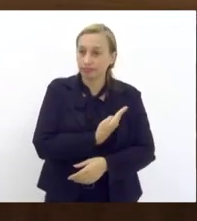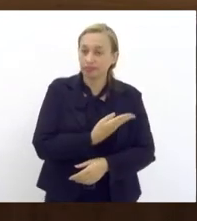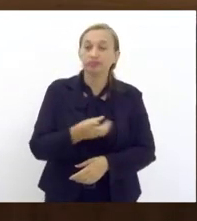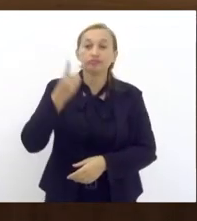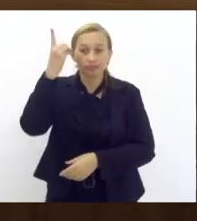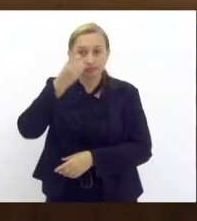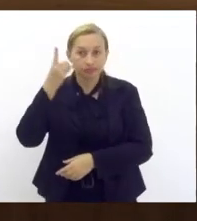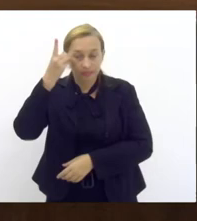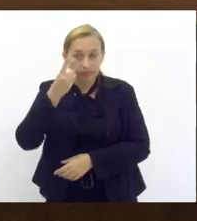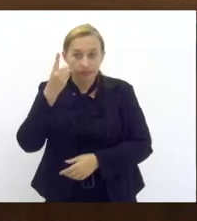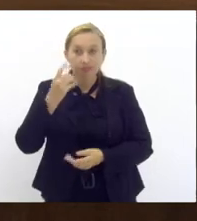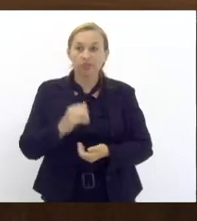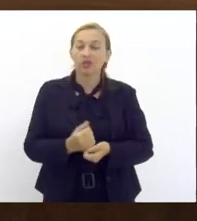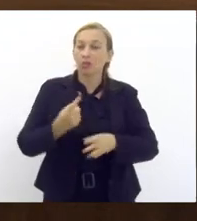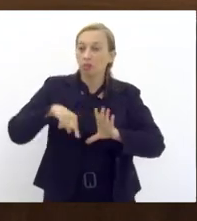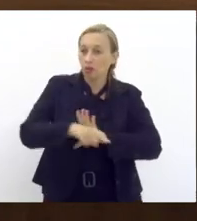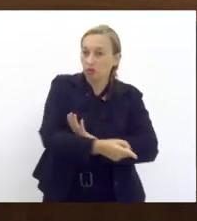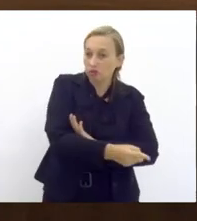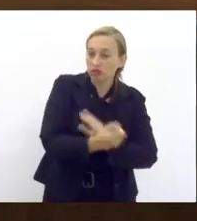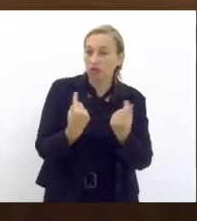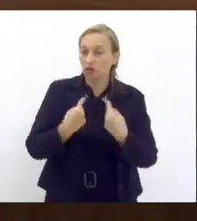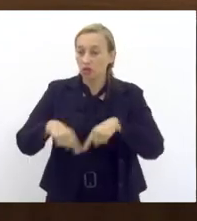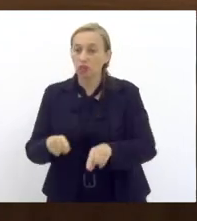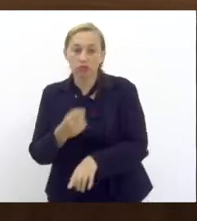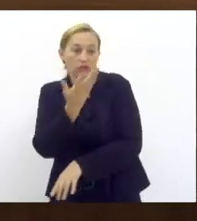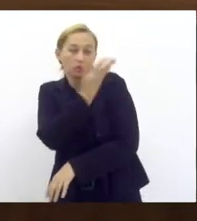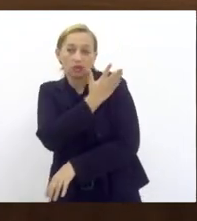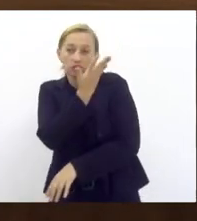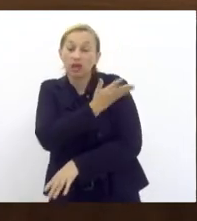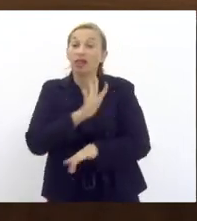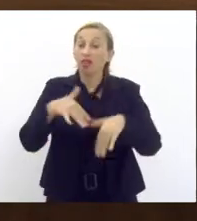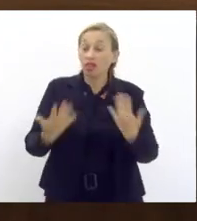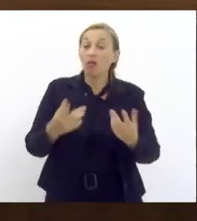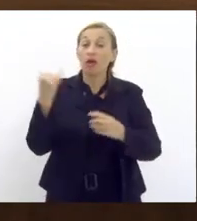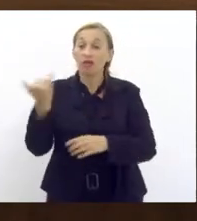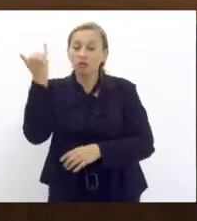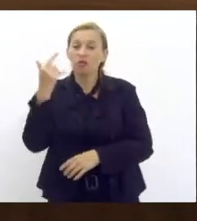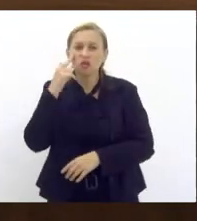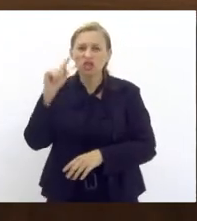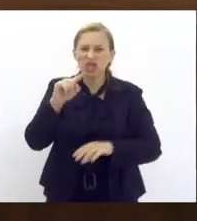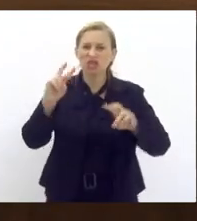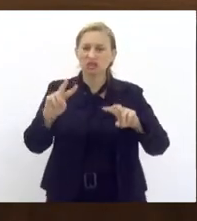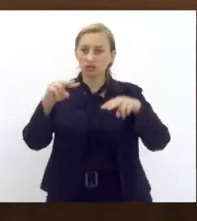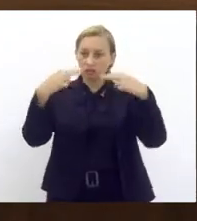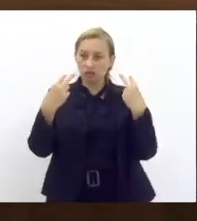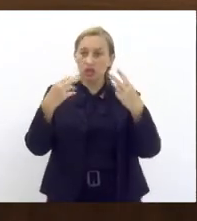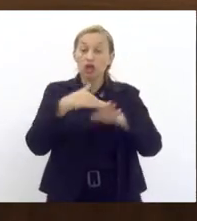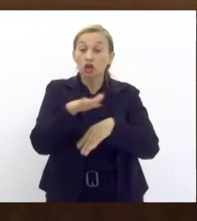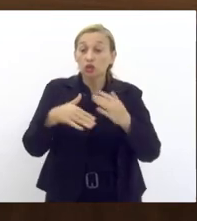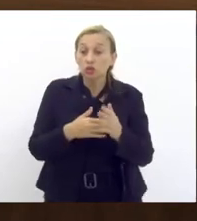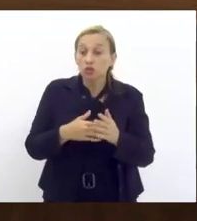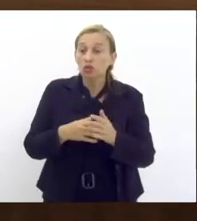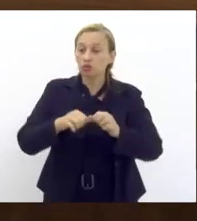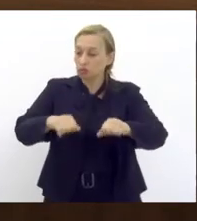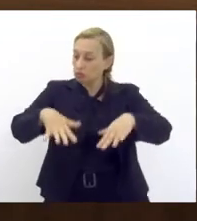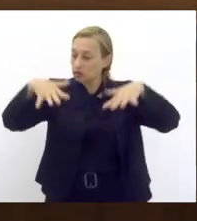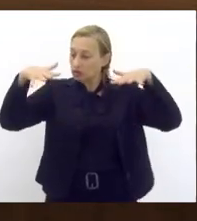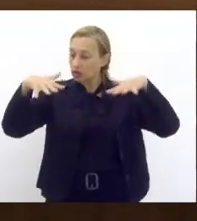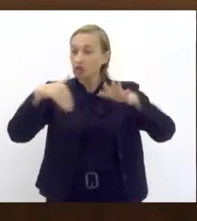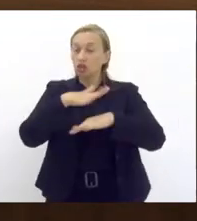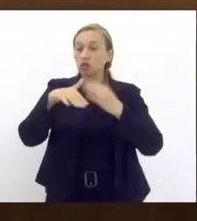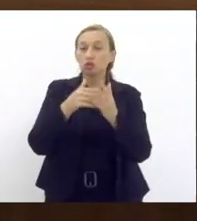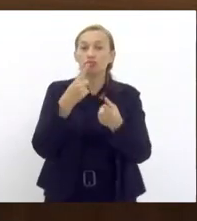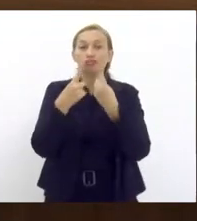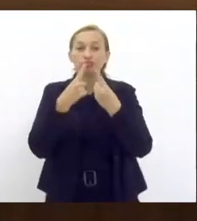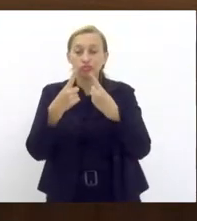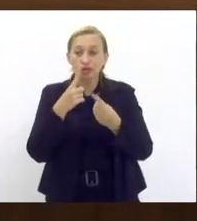de aprofundar e de combater as discriminações. Então, é importante que você que está nos vendo, para a população que está aqui na galeria e para todos que estão discutindo,